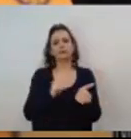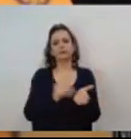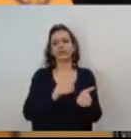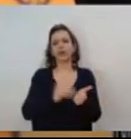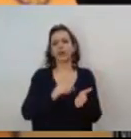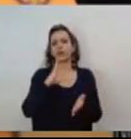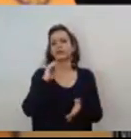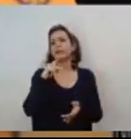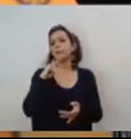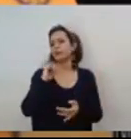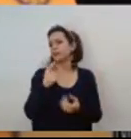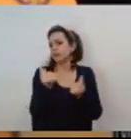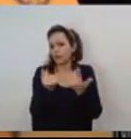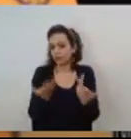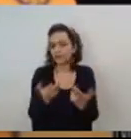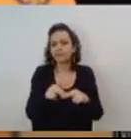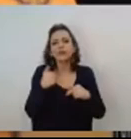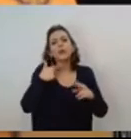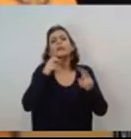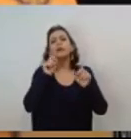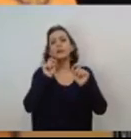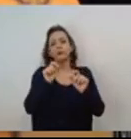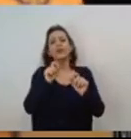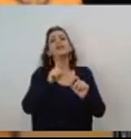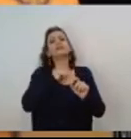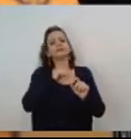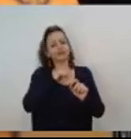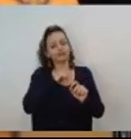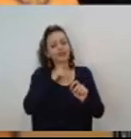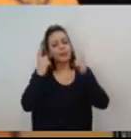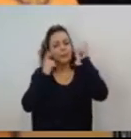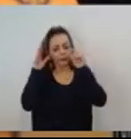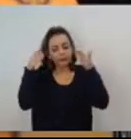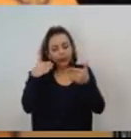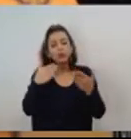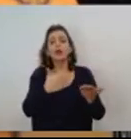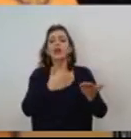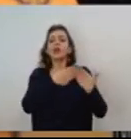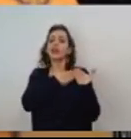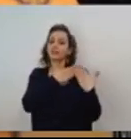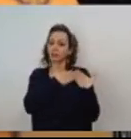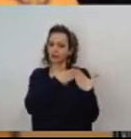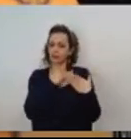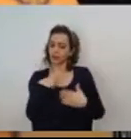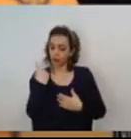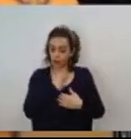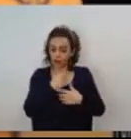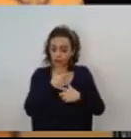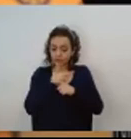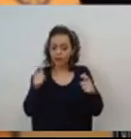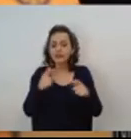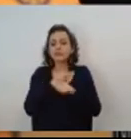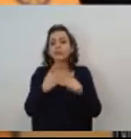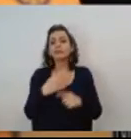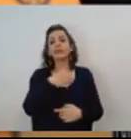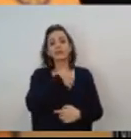responsabilidade de que a gente crescesse de uma maneira sustentável aqui dentro né E mais quando a gente assinou o contrato